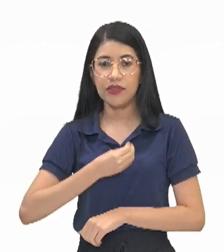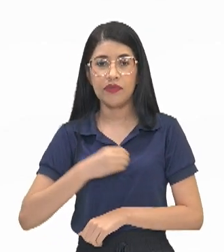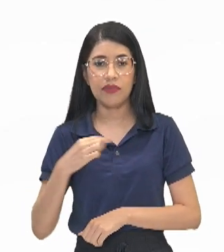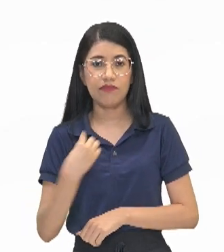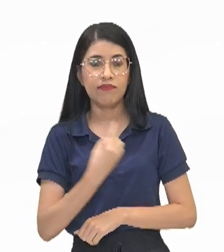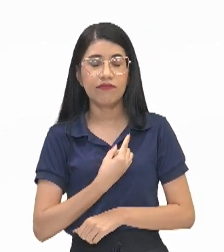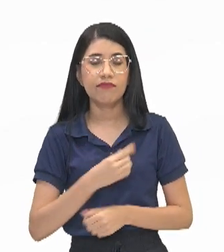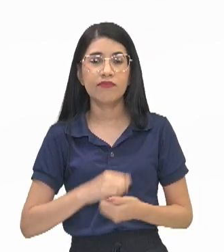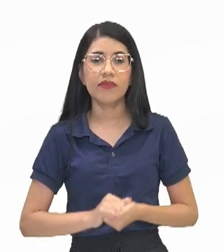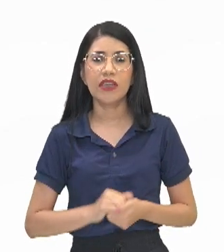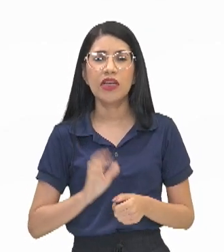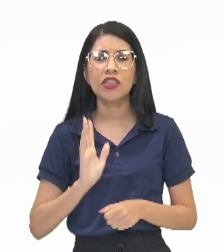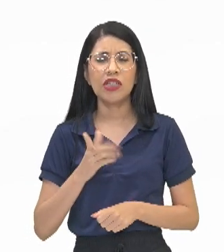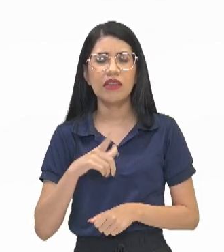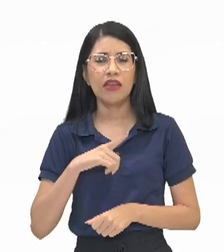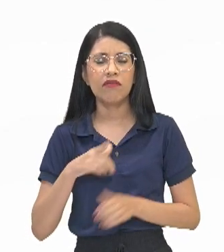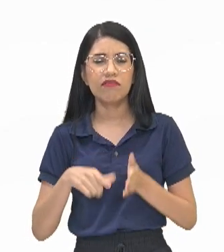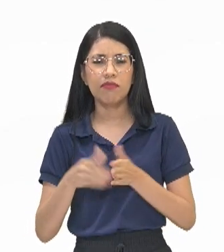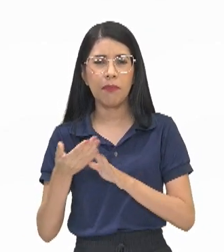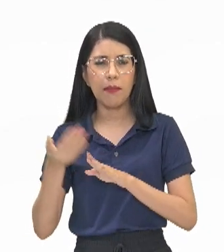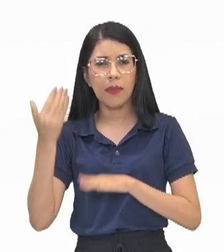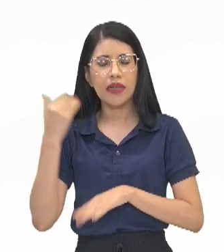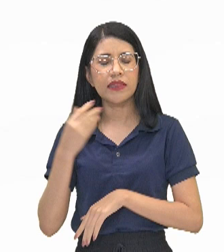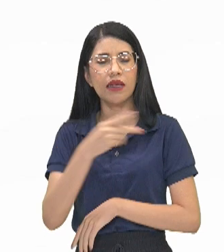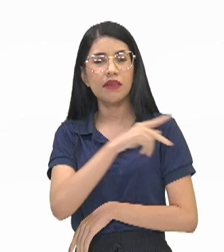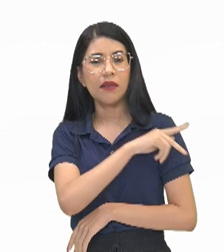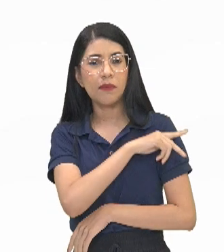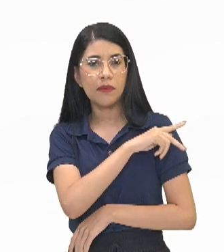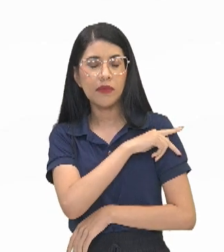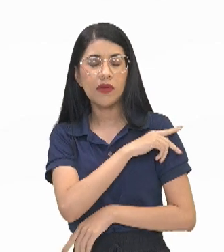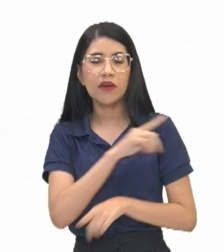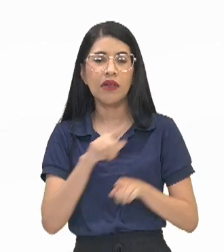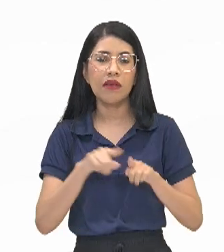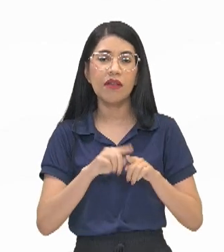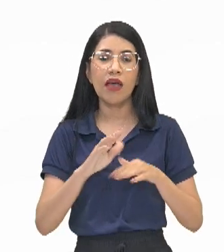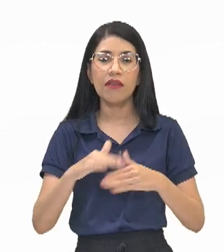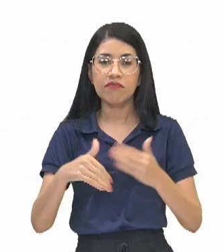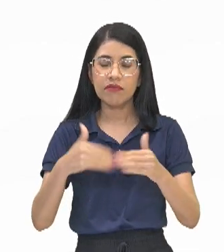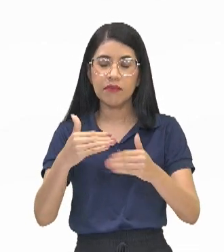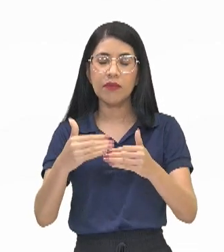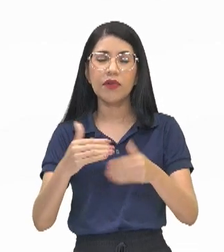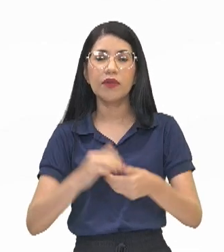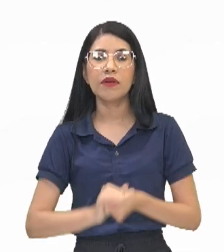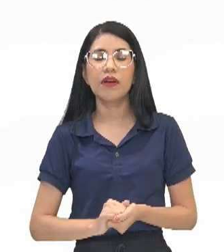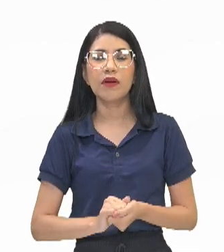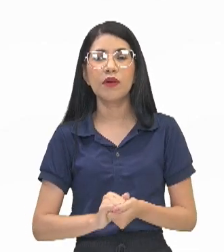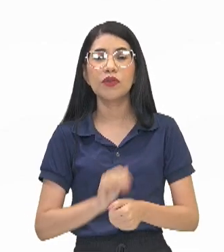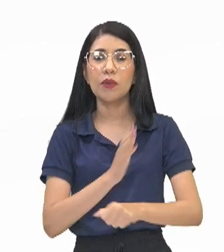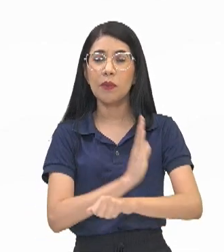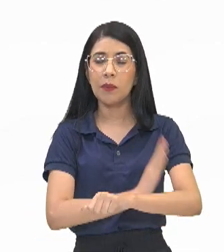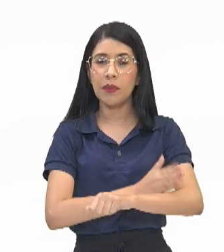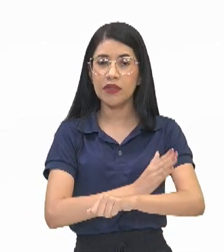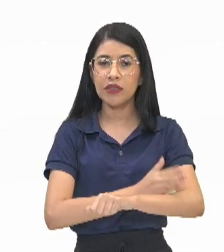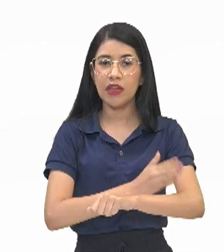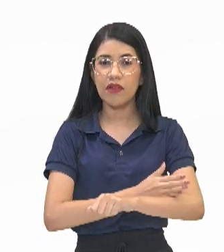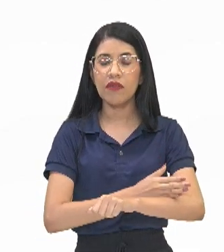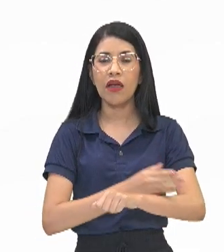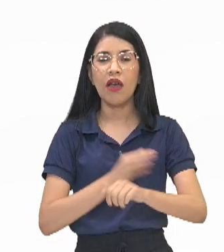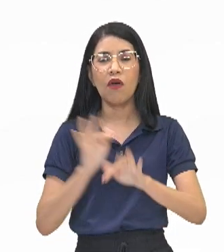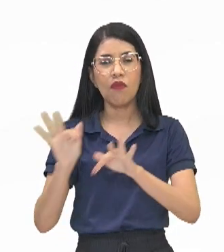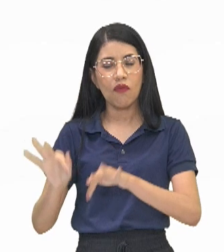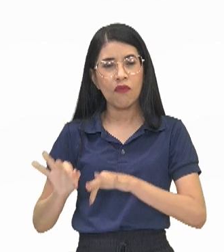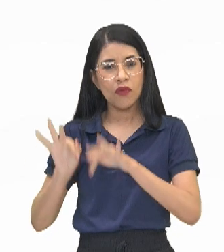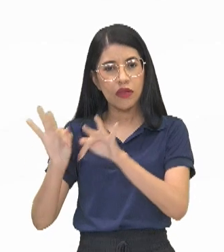ali a pré-história, né? Nós tivemos ali o período medieval, o